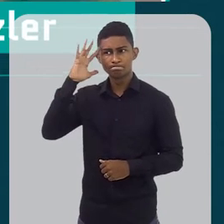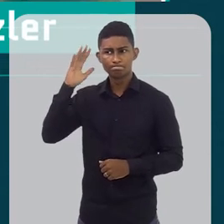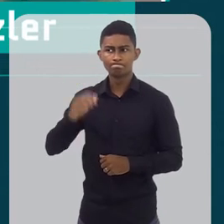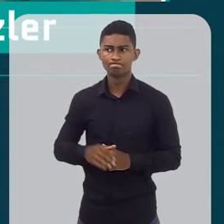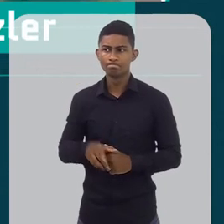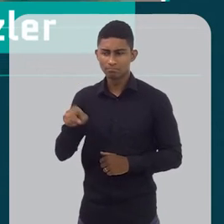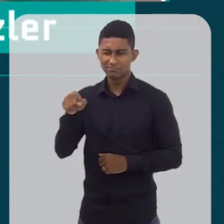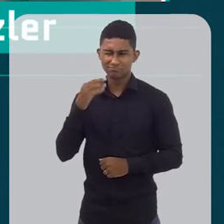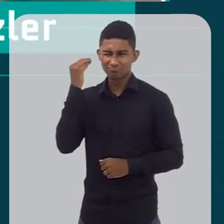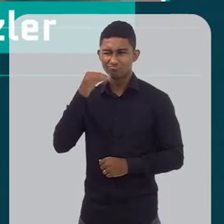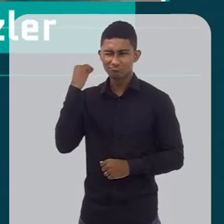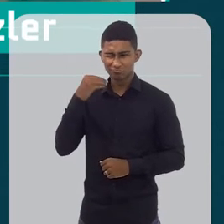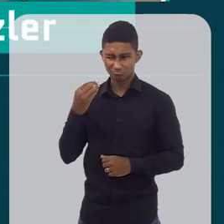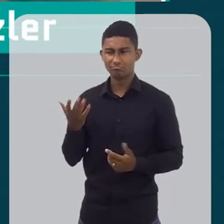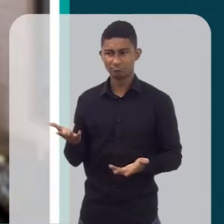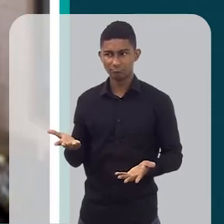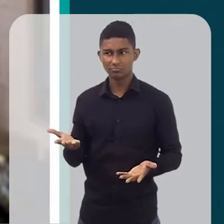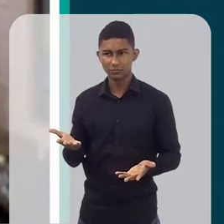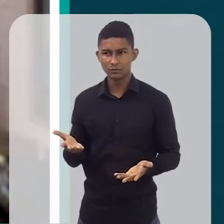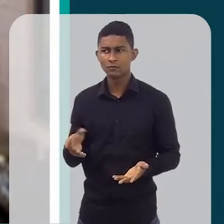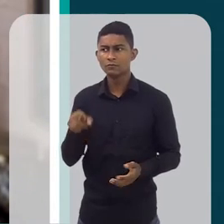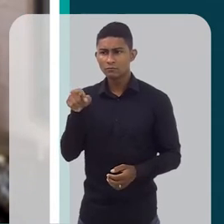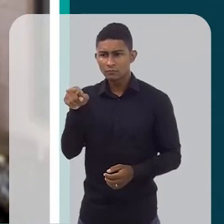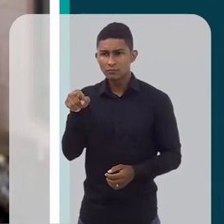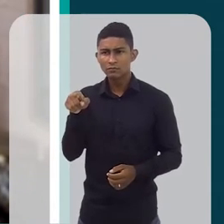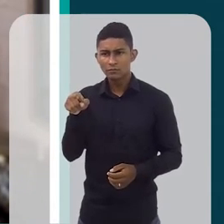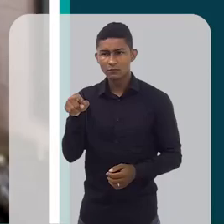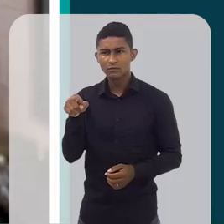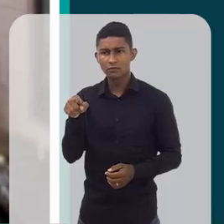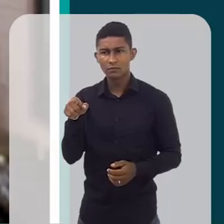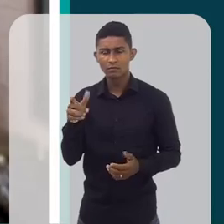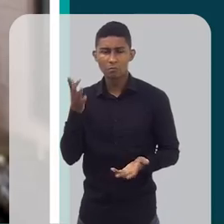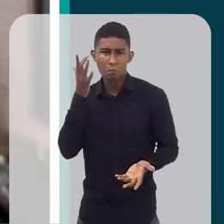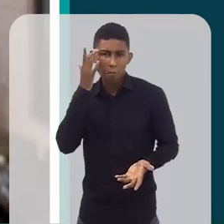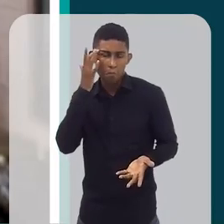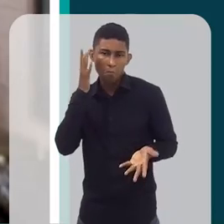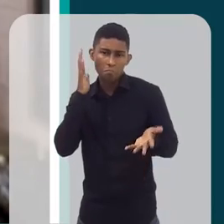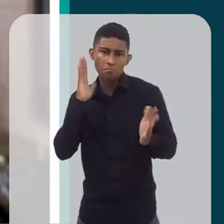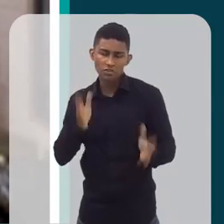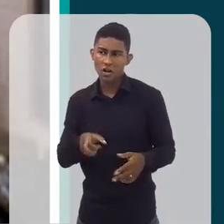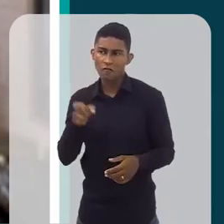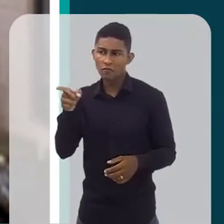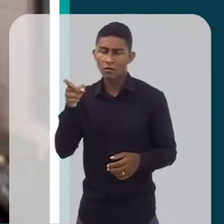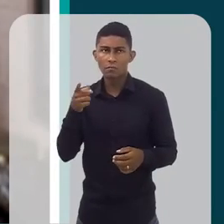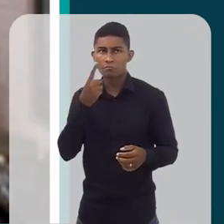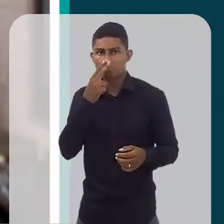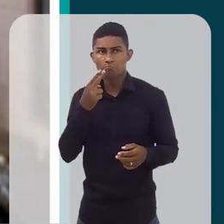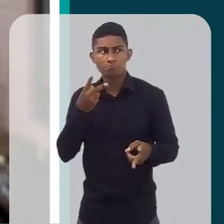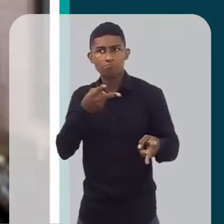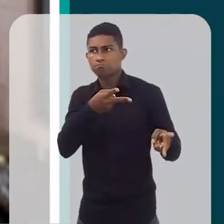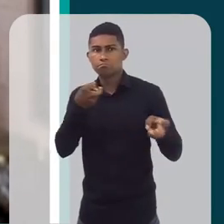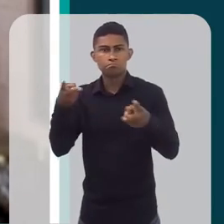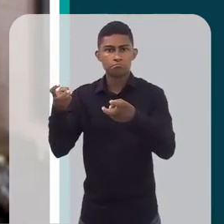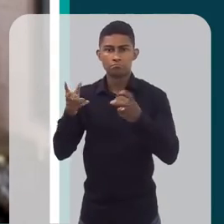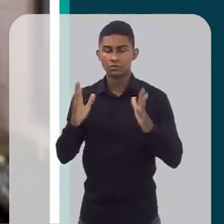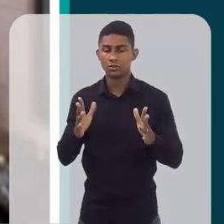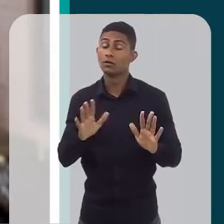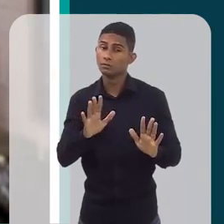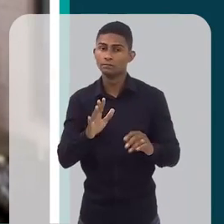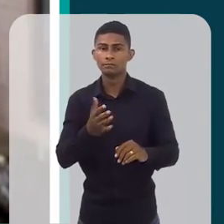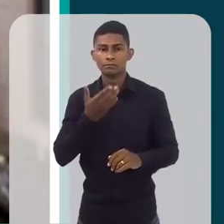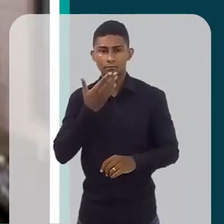imagino que com a experiência da senhora, a senhora já deve ter atentado para isso.